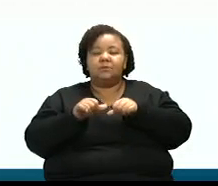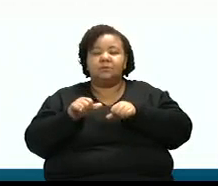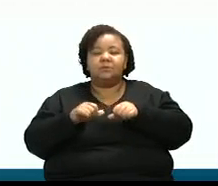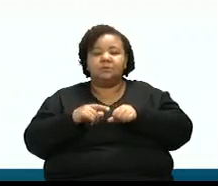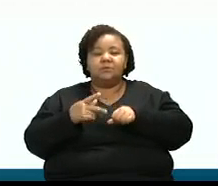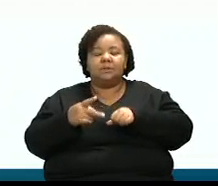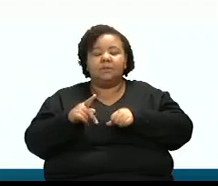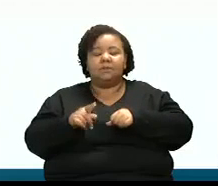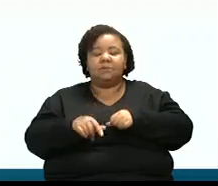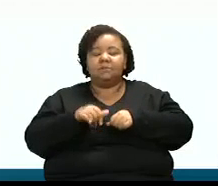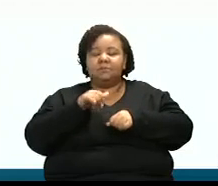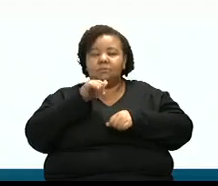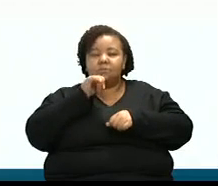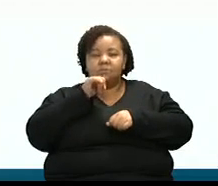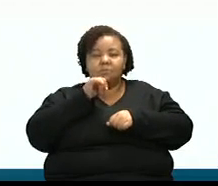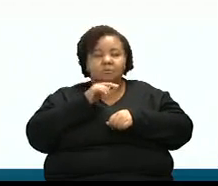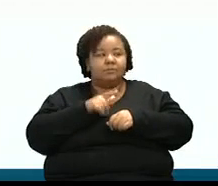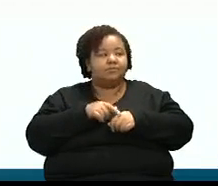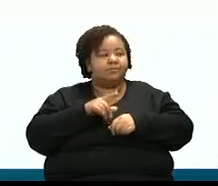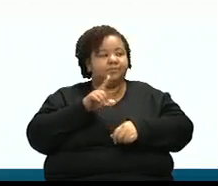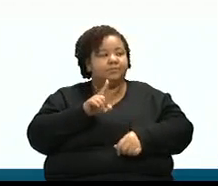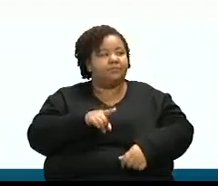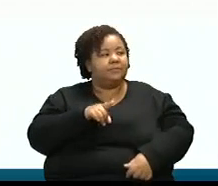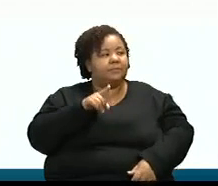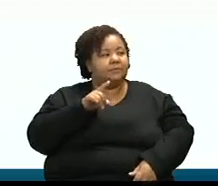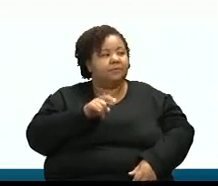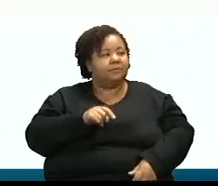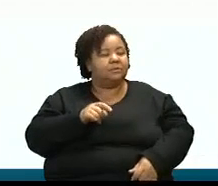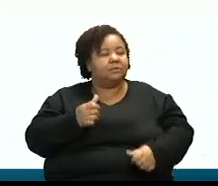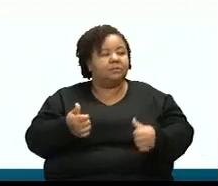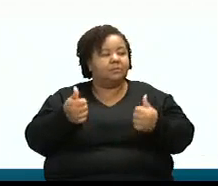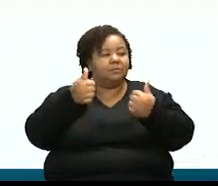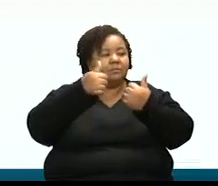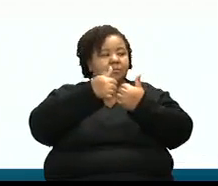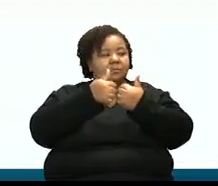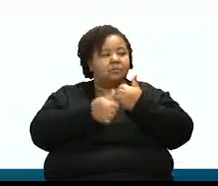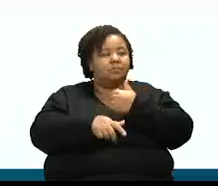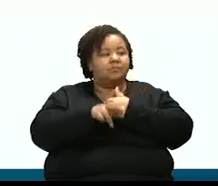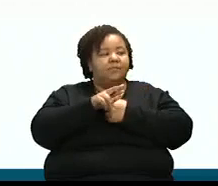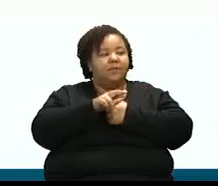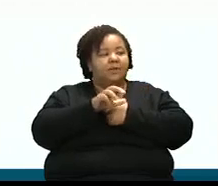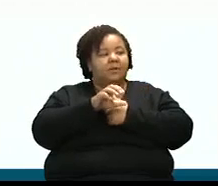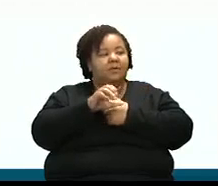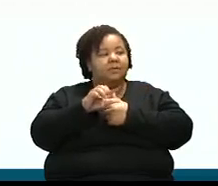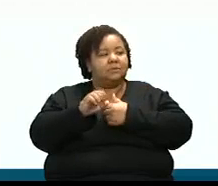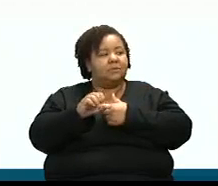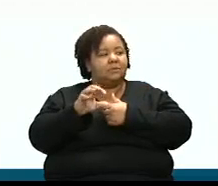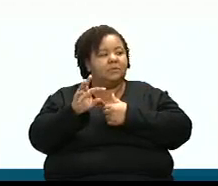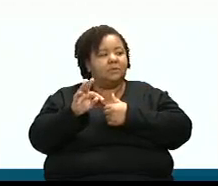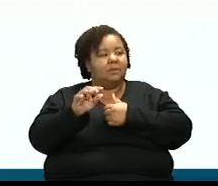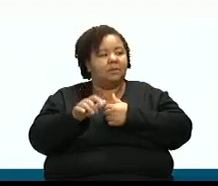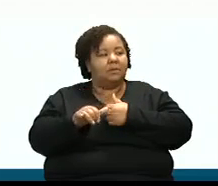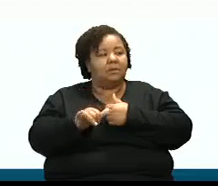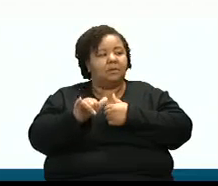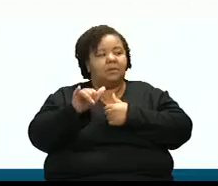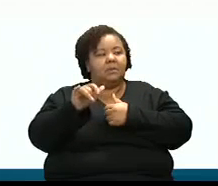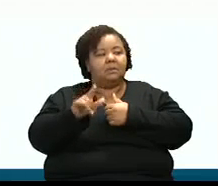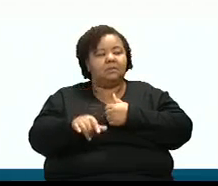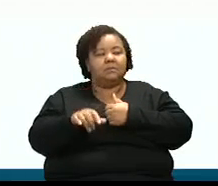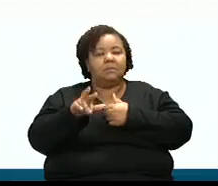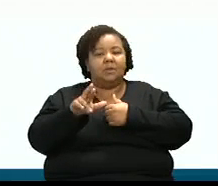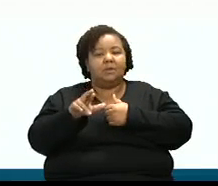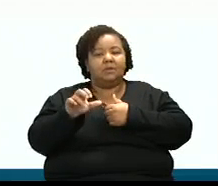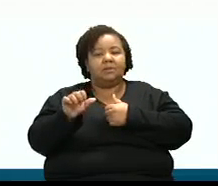tomamos nesse caso? X assume a expressão R cosseno T e Y R seno